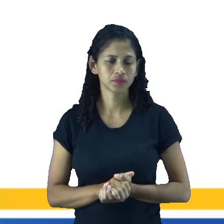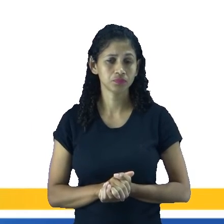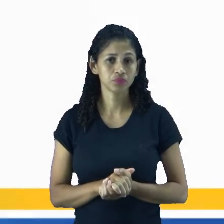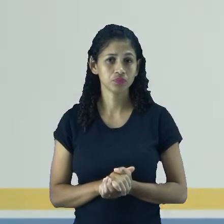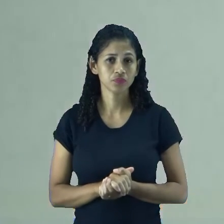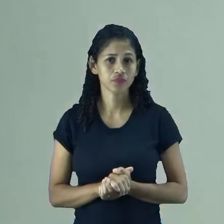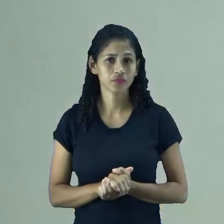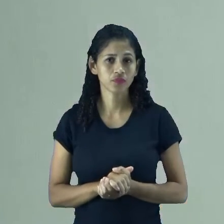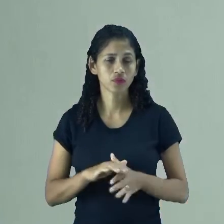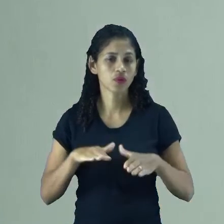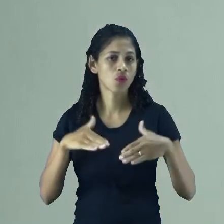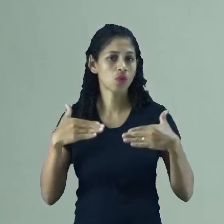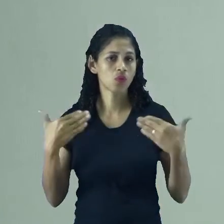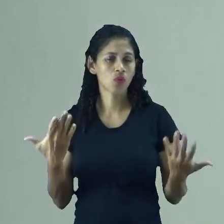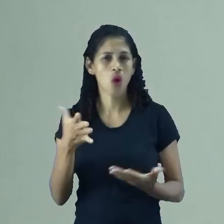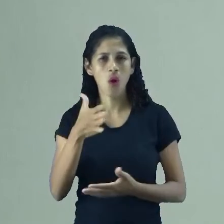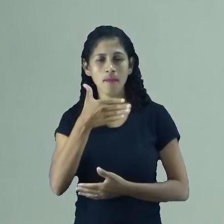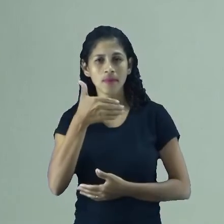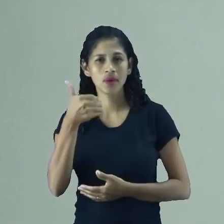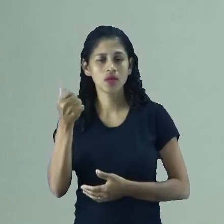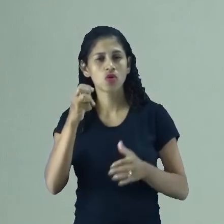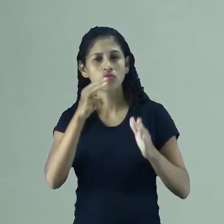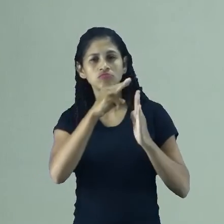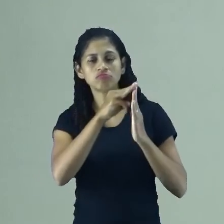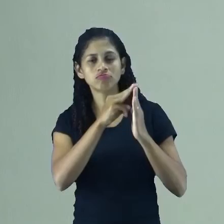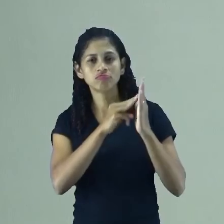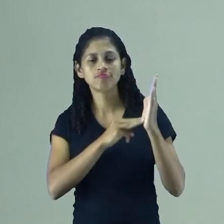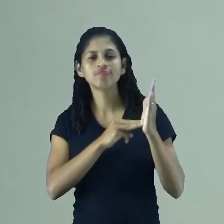E aí, qual o melhor método que a gente